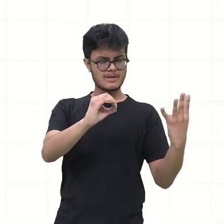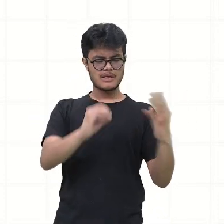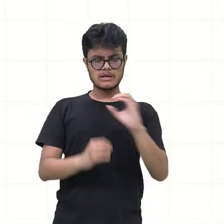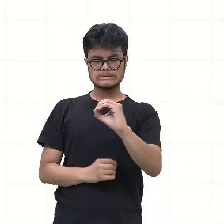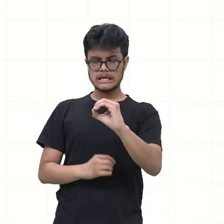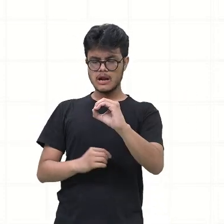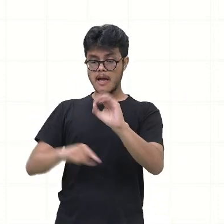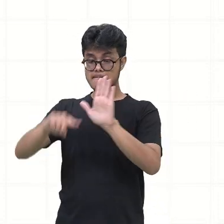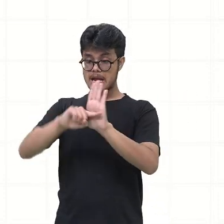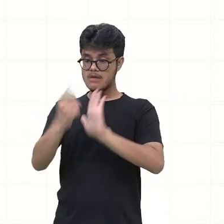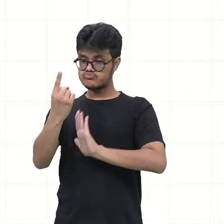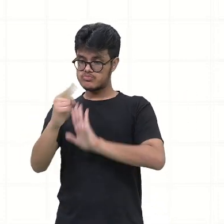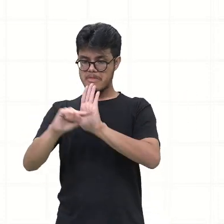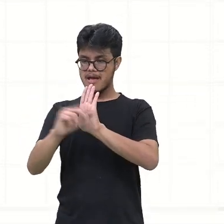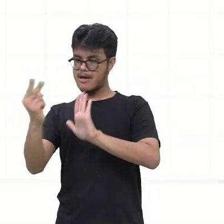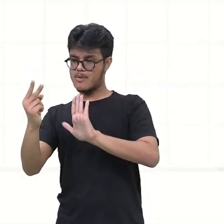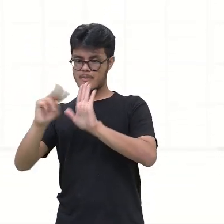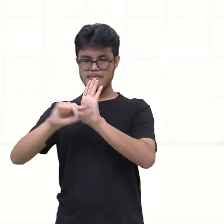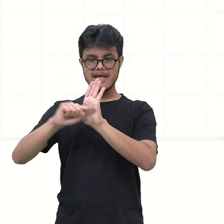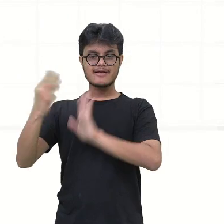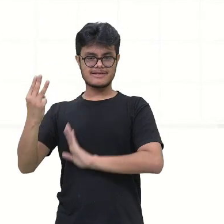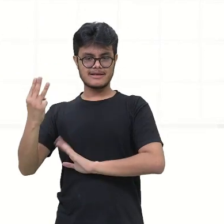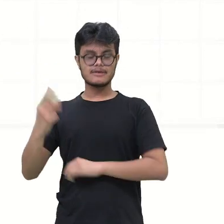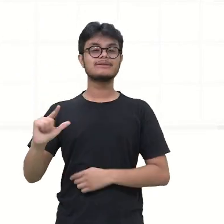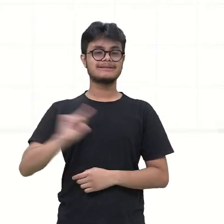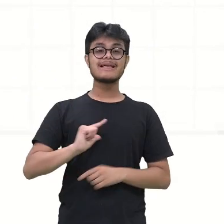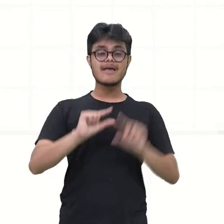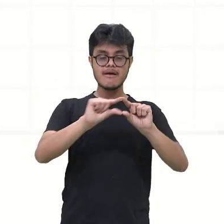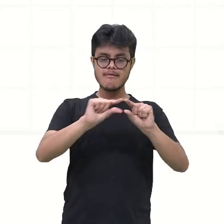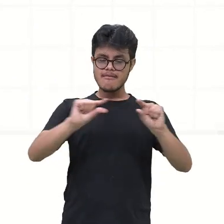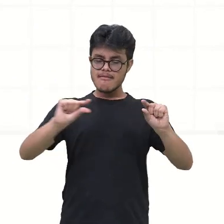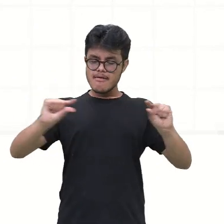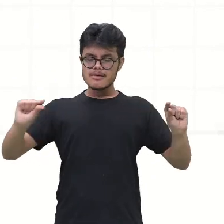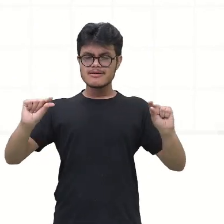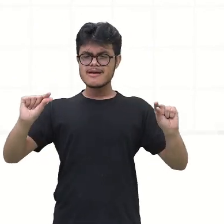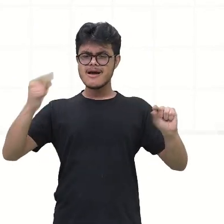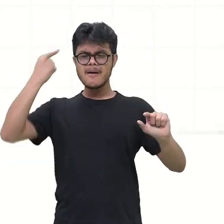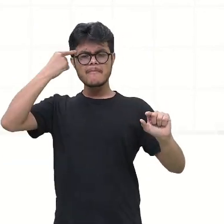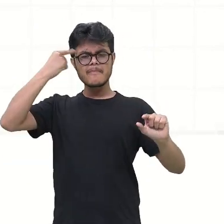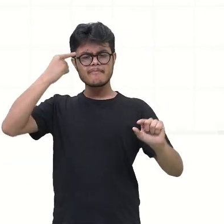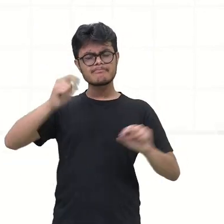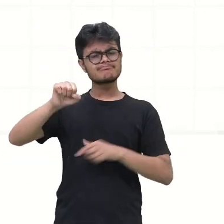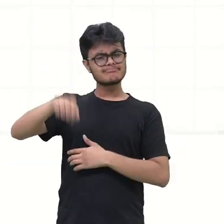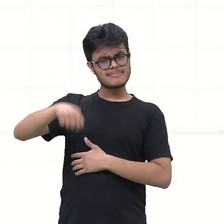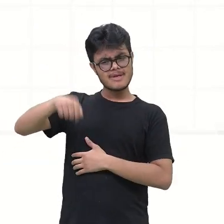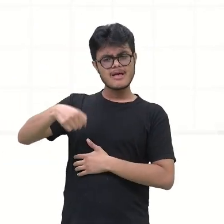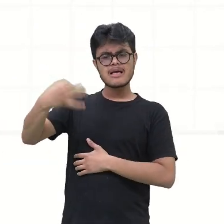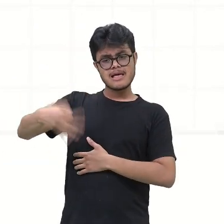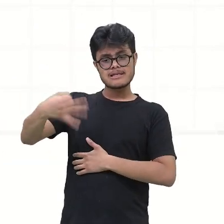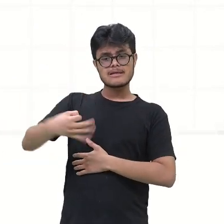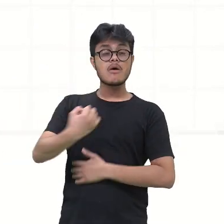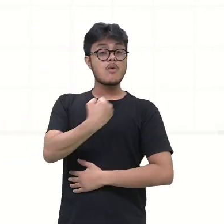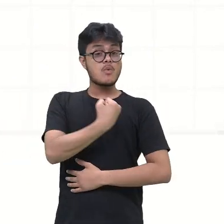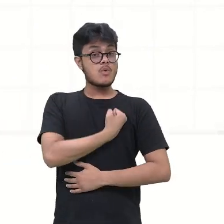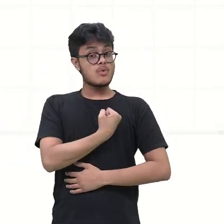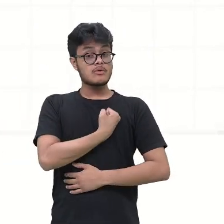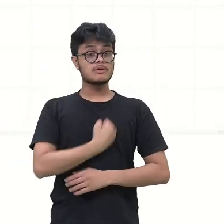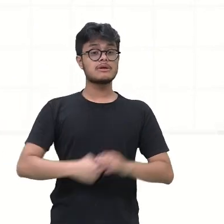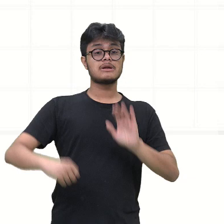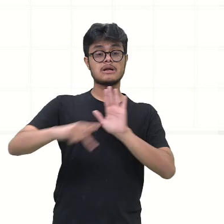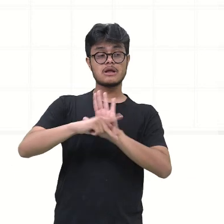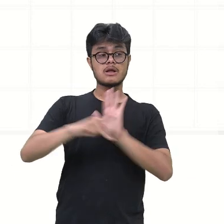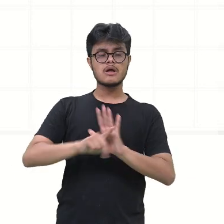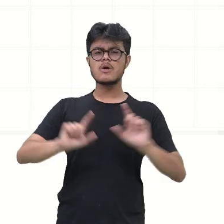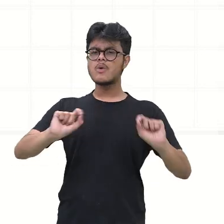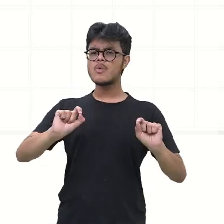ela começa a aparecer, a ter essa ideia para a gente a partir dos números